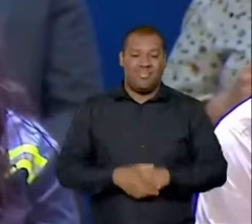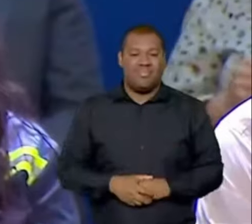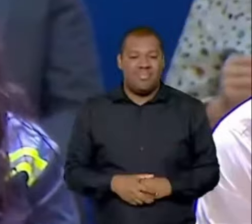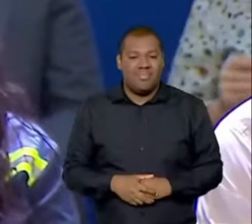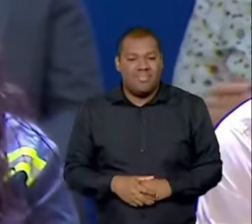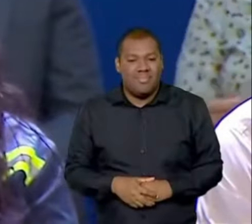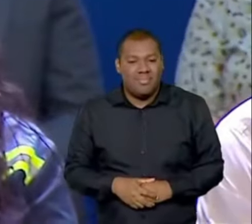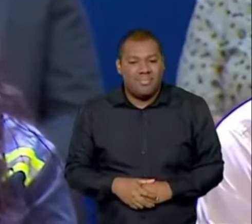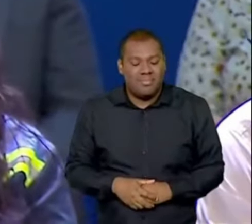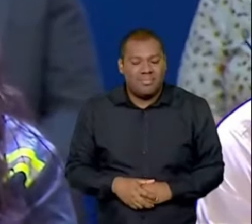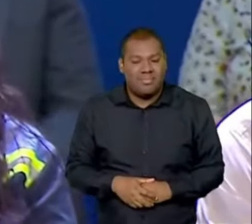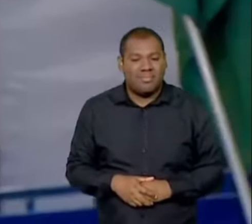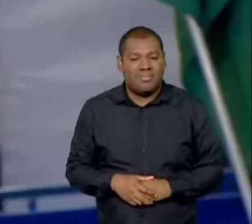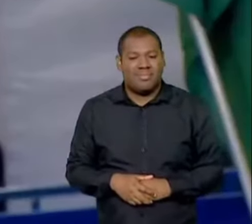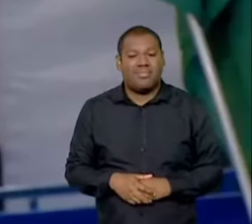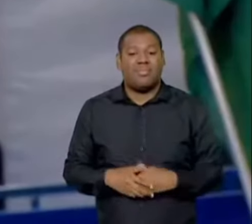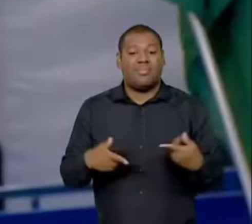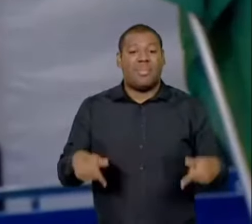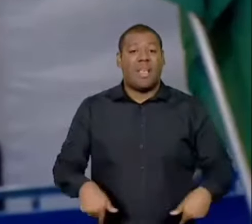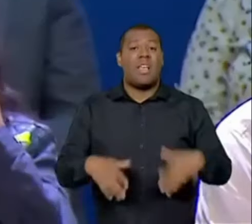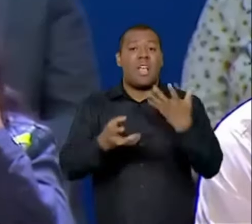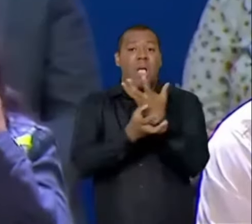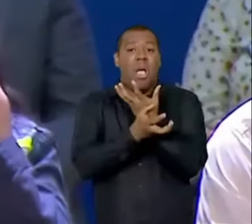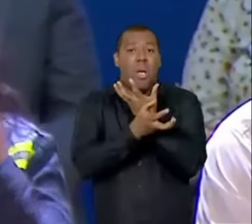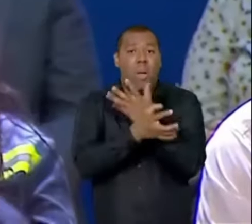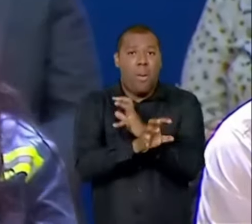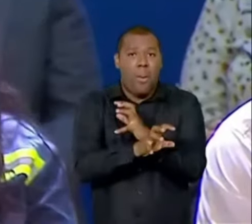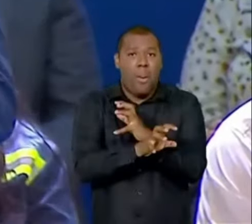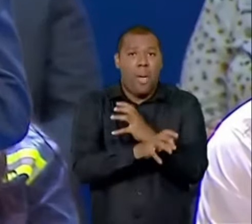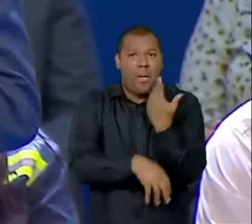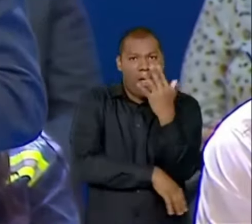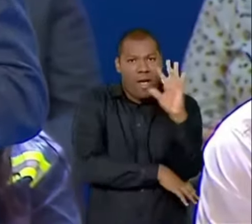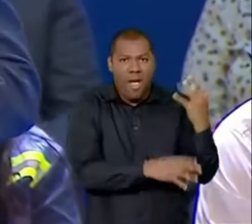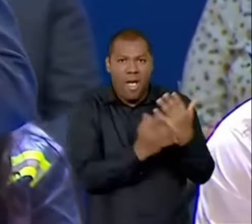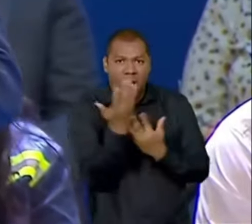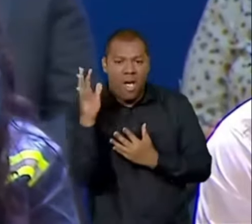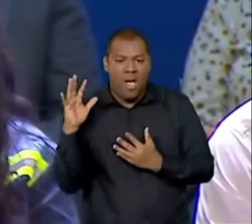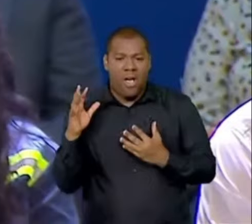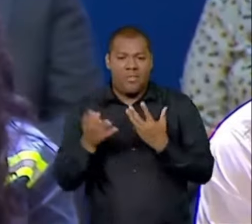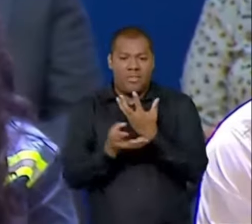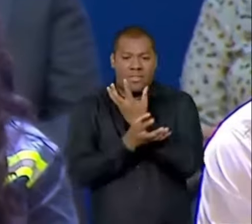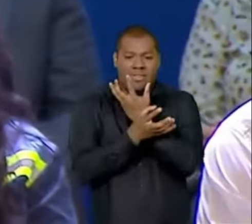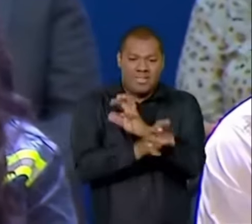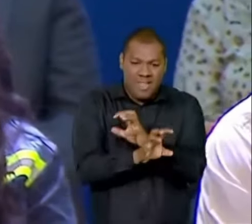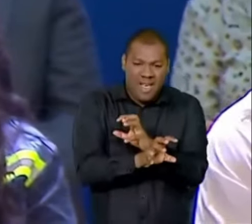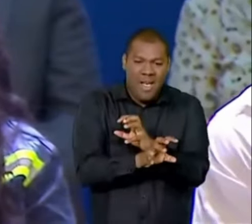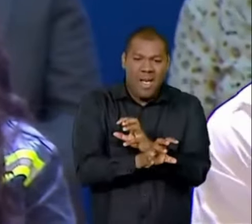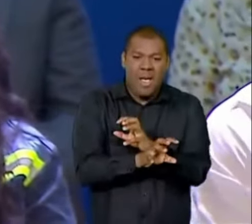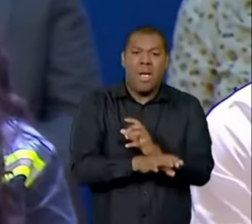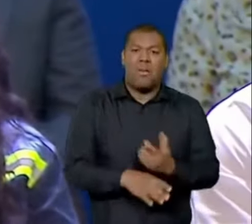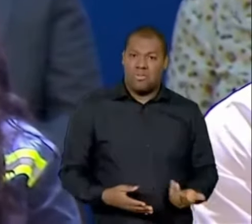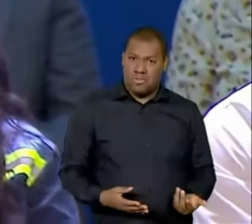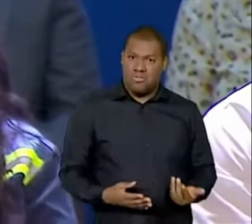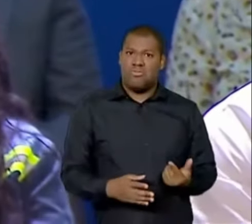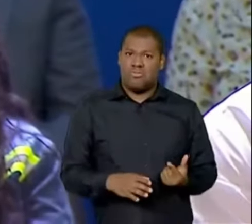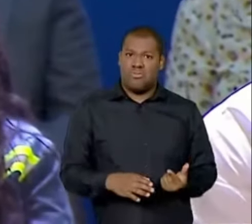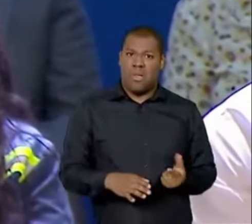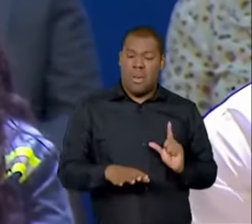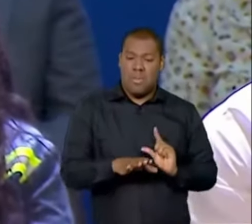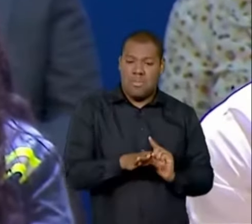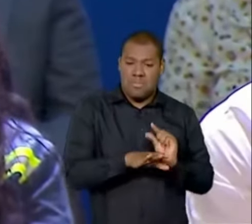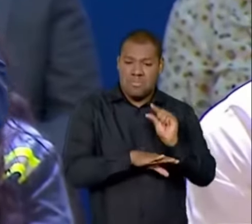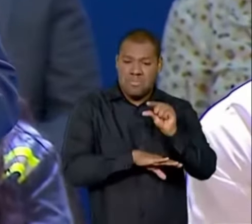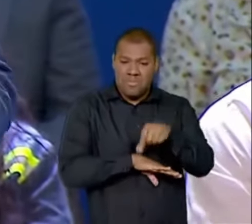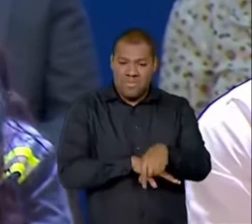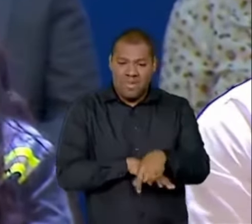quê? Porque o Cerrado brasileiro passou a ser um lugar de produção extraordinária.